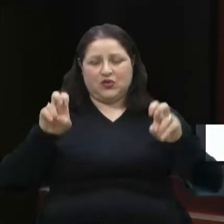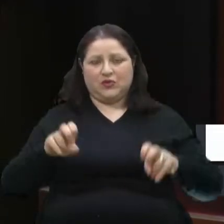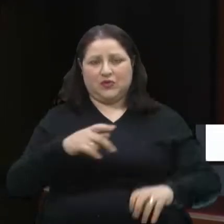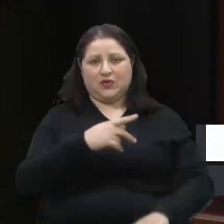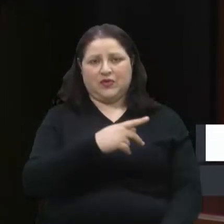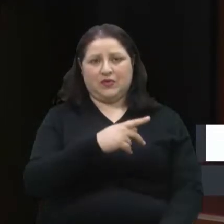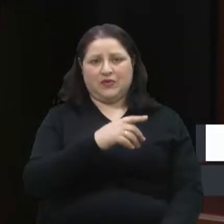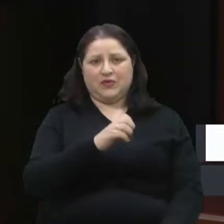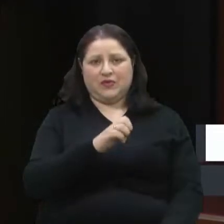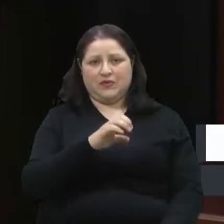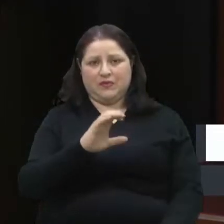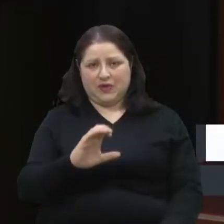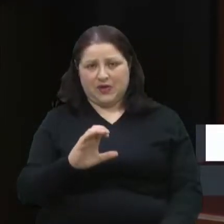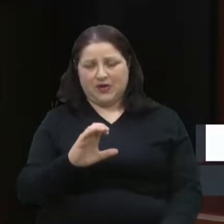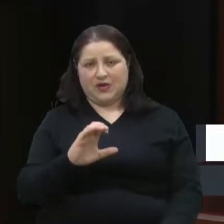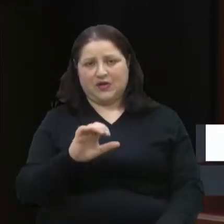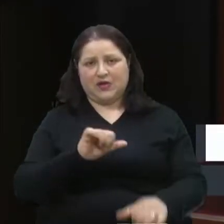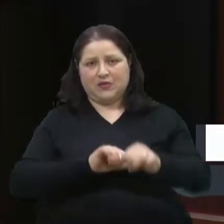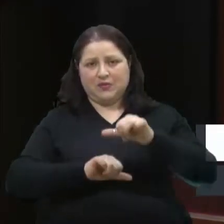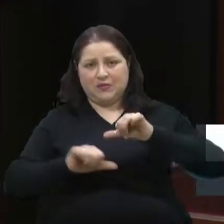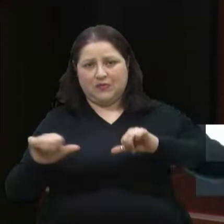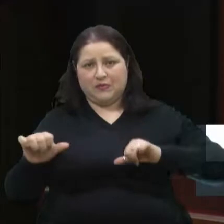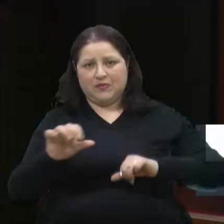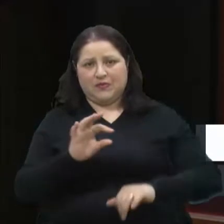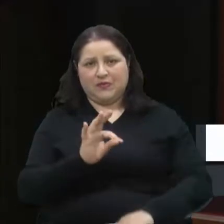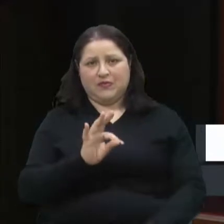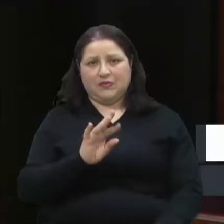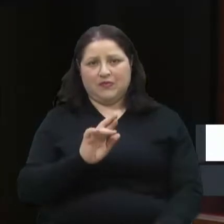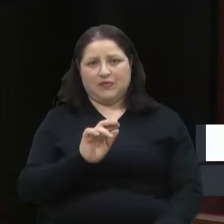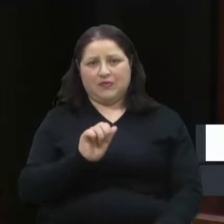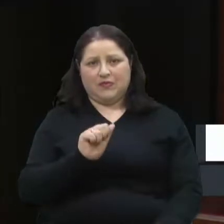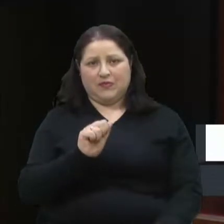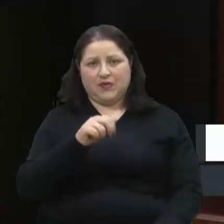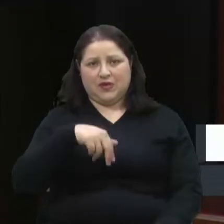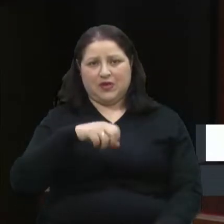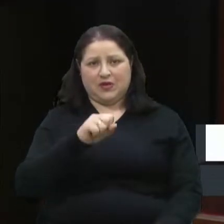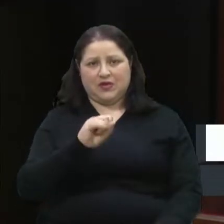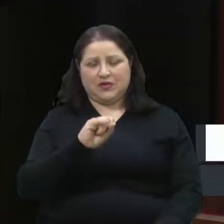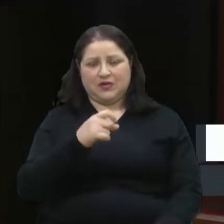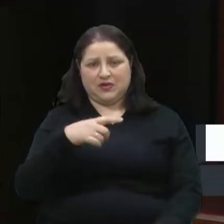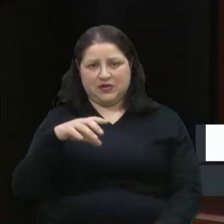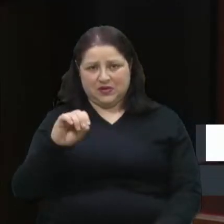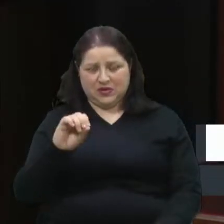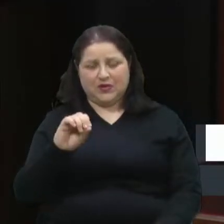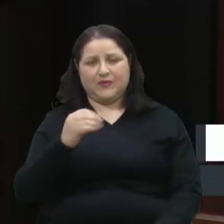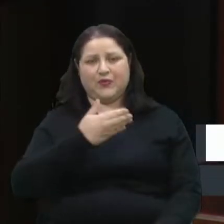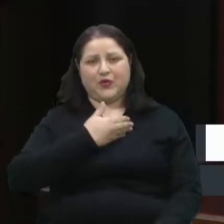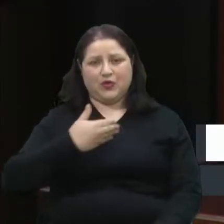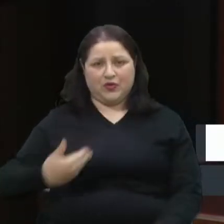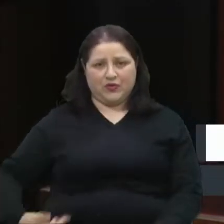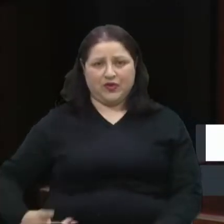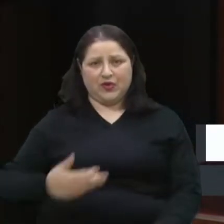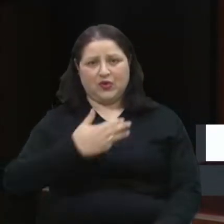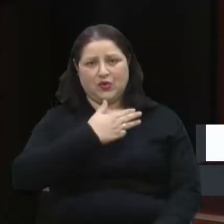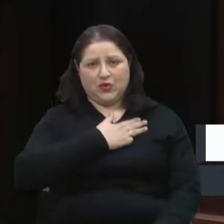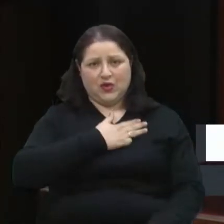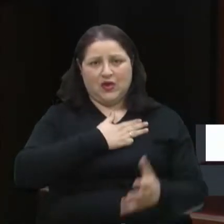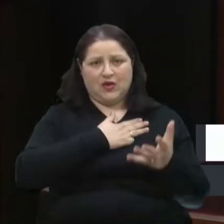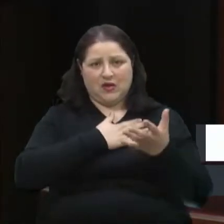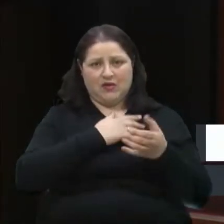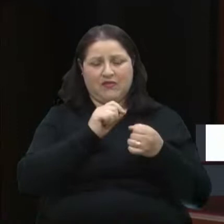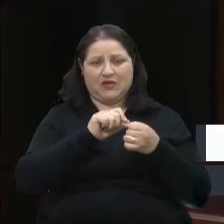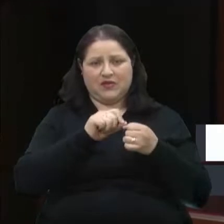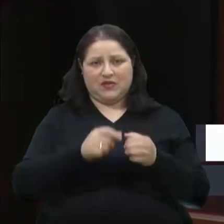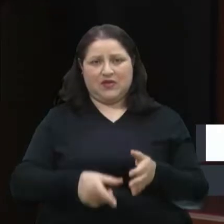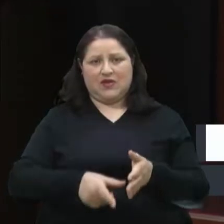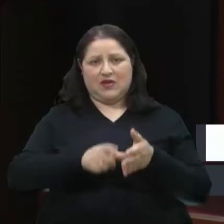da transição que o governo Lula está querendo implantar antes mesmo de